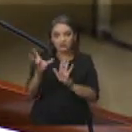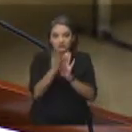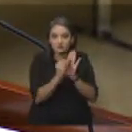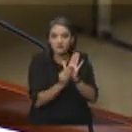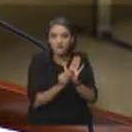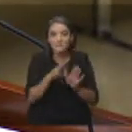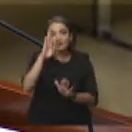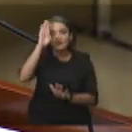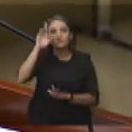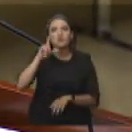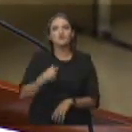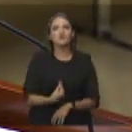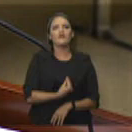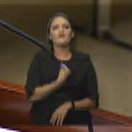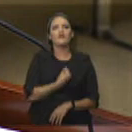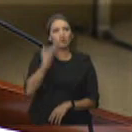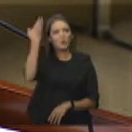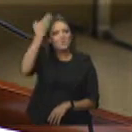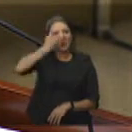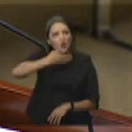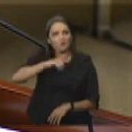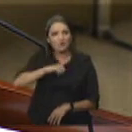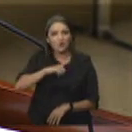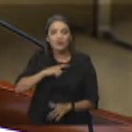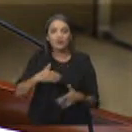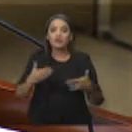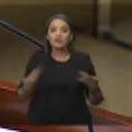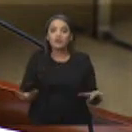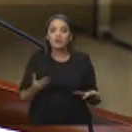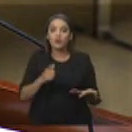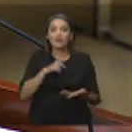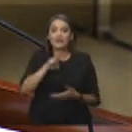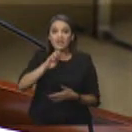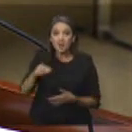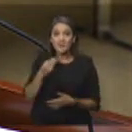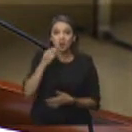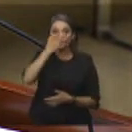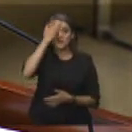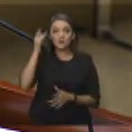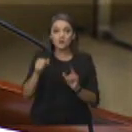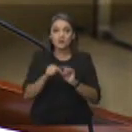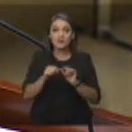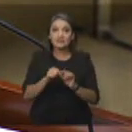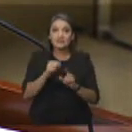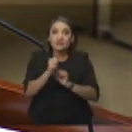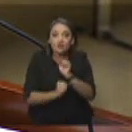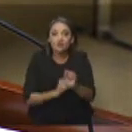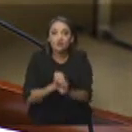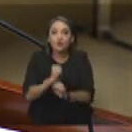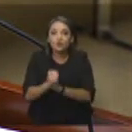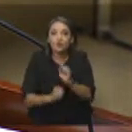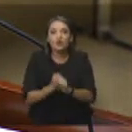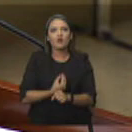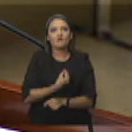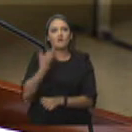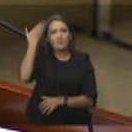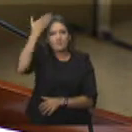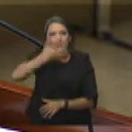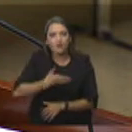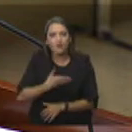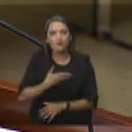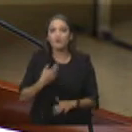vida. Cerca de 35 milhões de pessoas precisam fazer anualmente a prova de vida